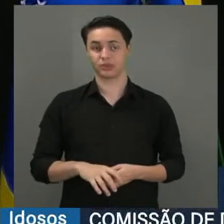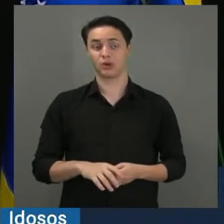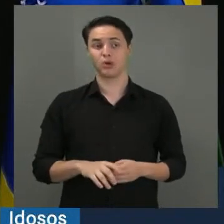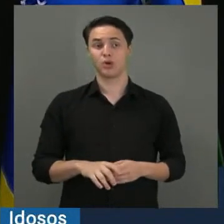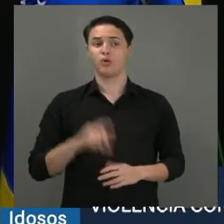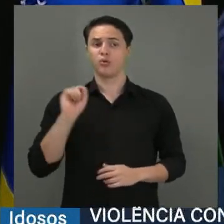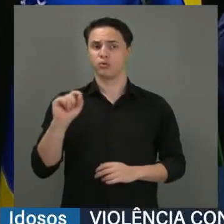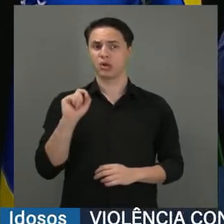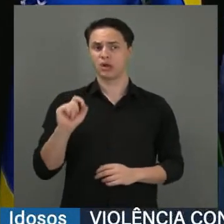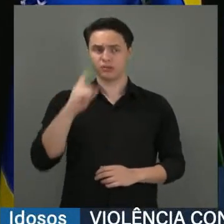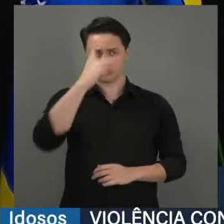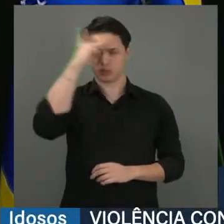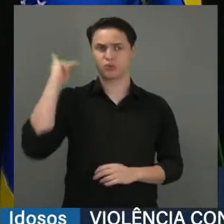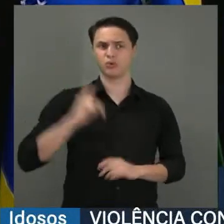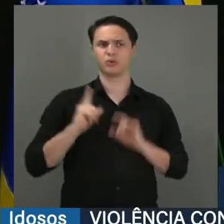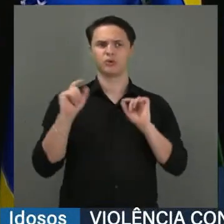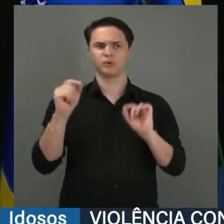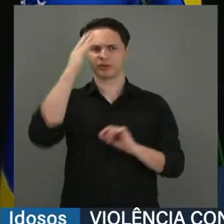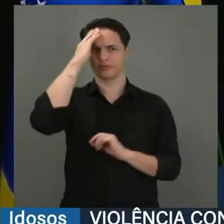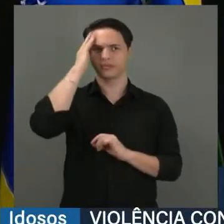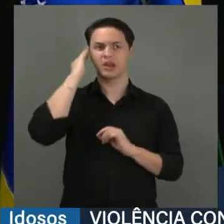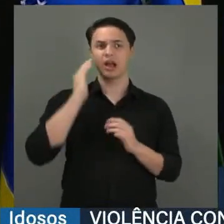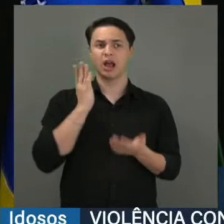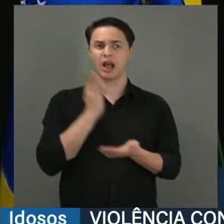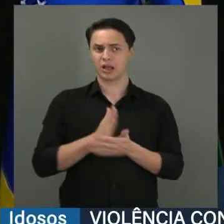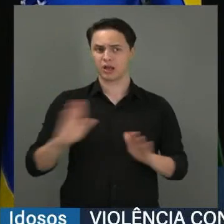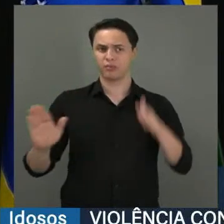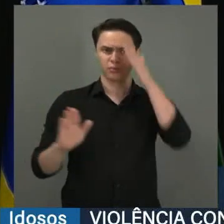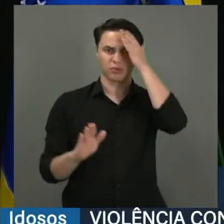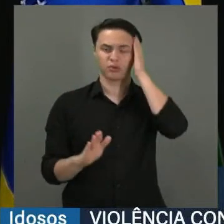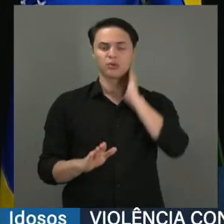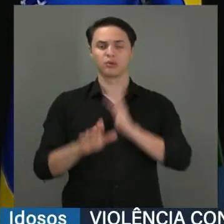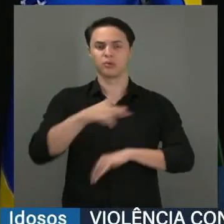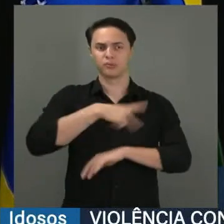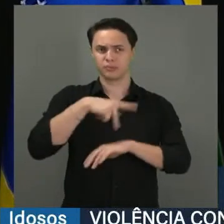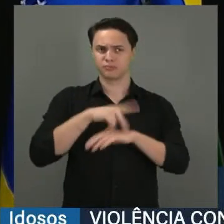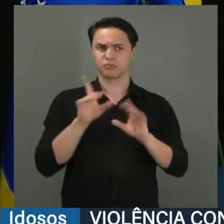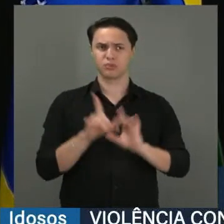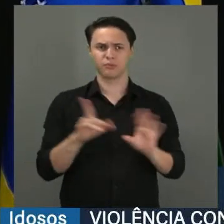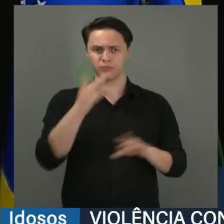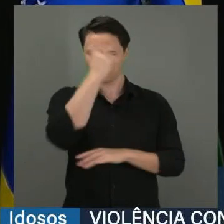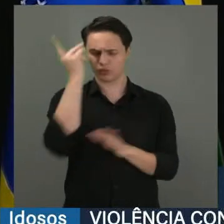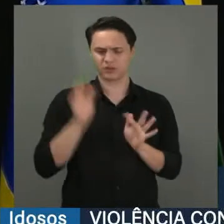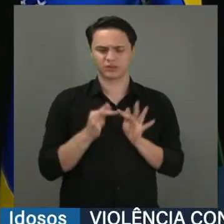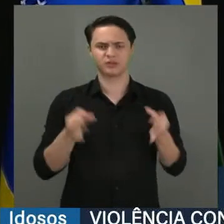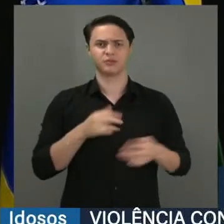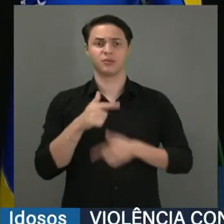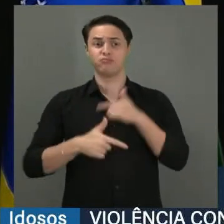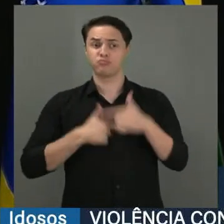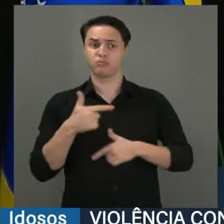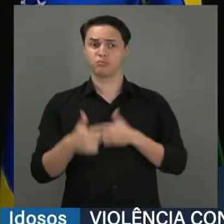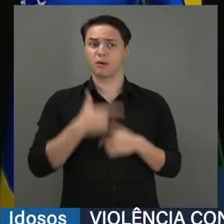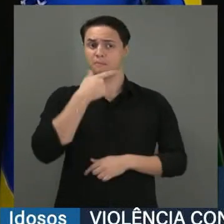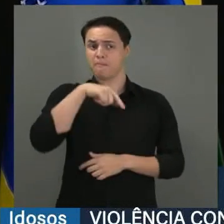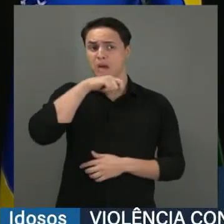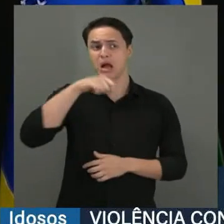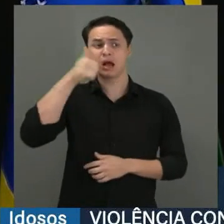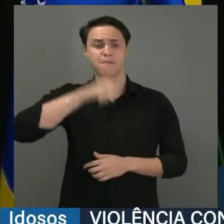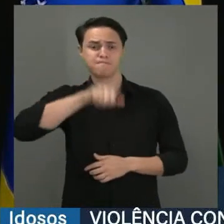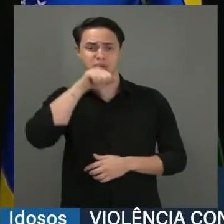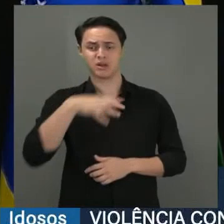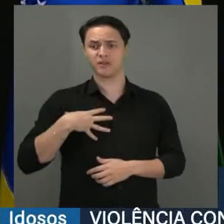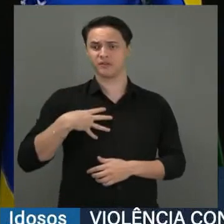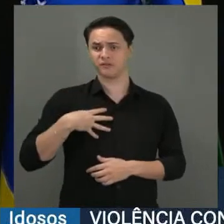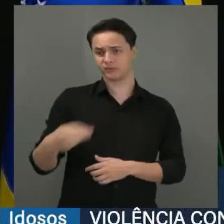Foi rompido o Estado democrático de direito. Pessoas simples, trabalhadoras, pais, mães